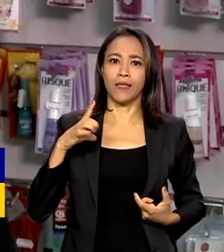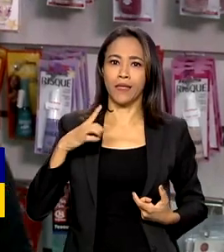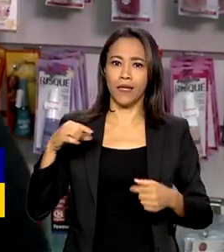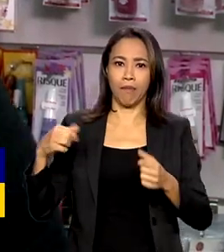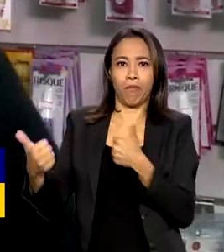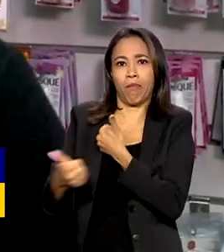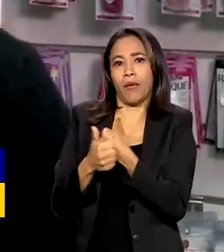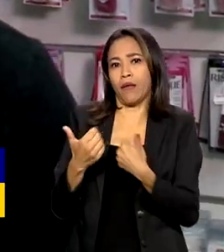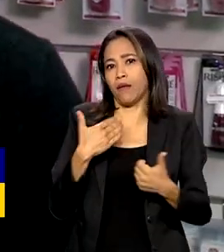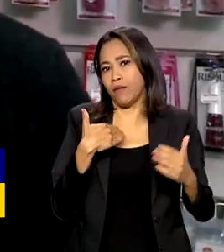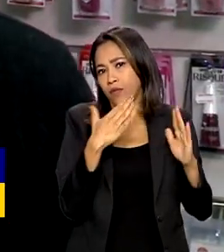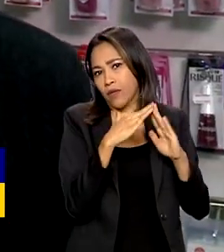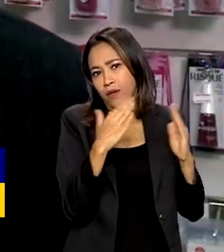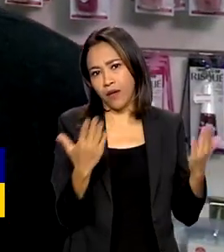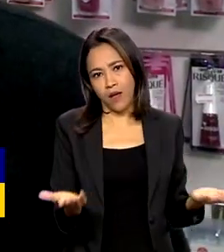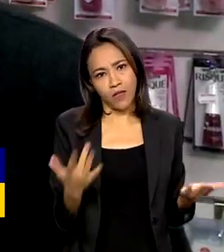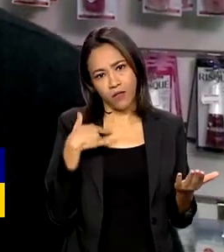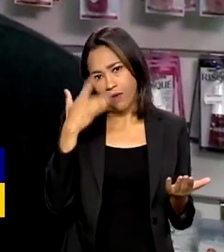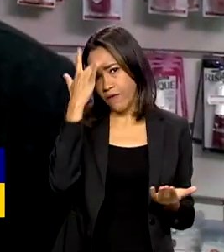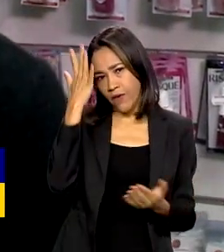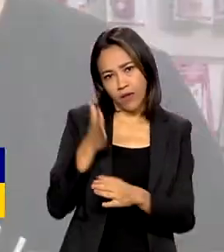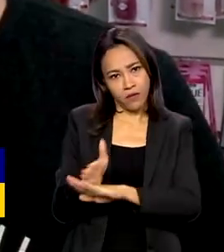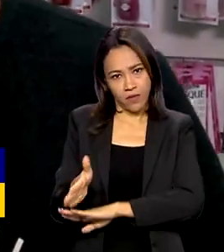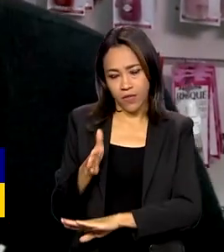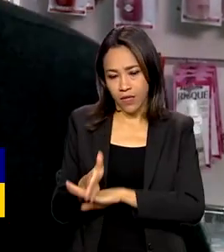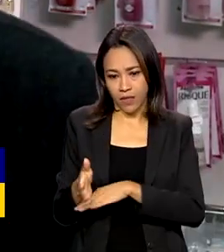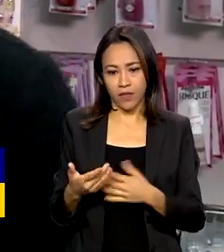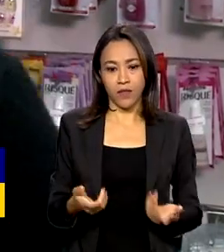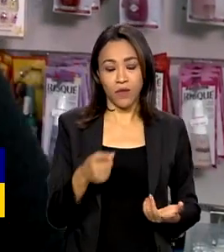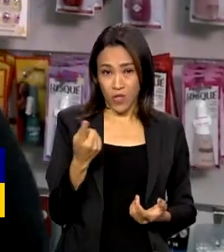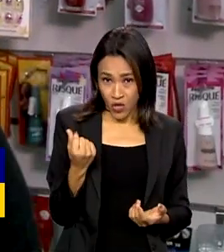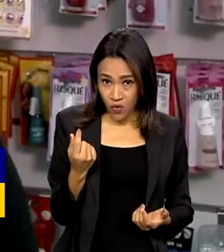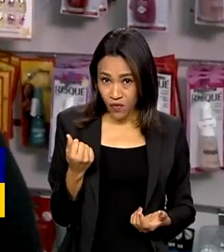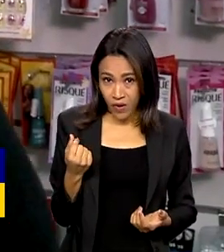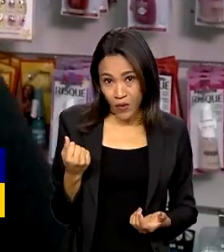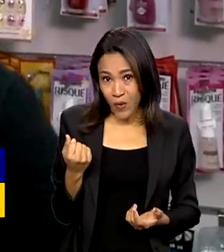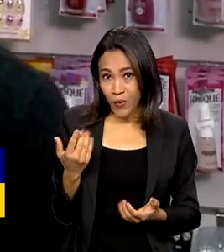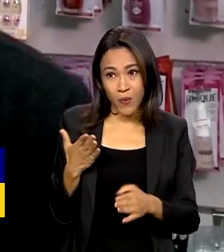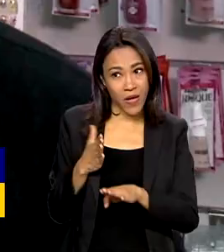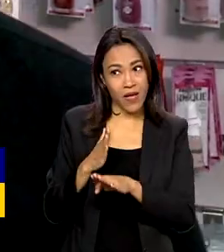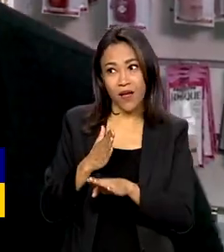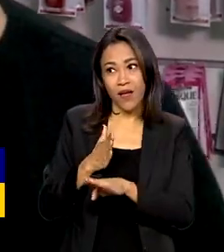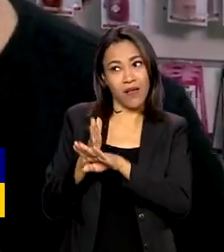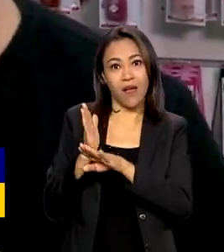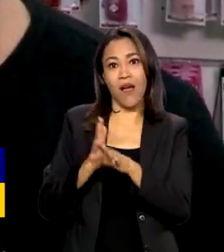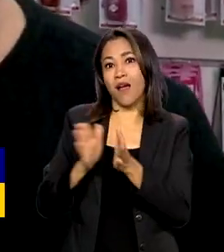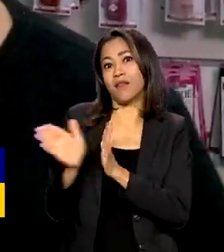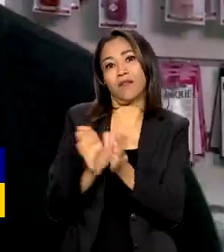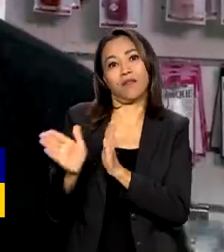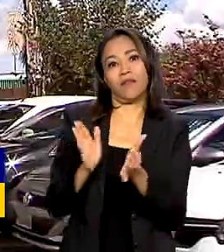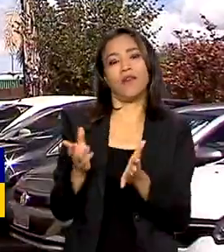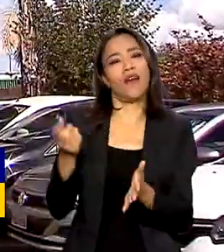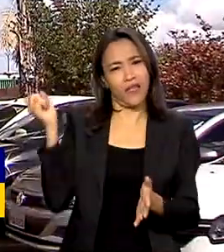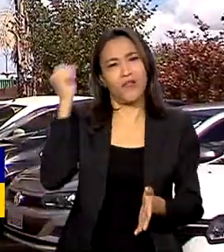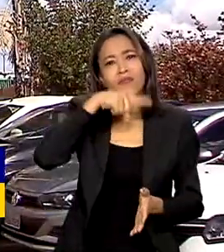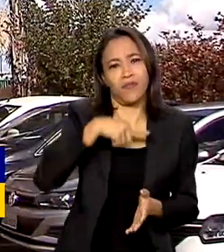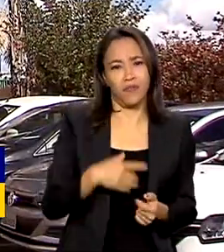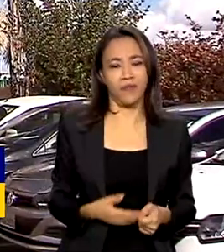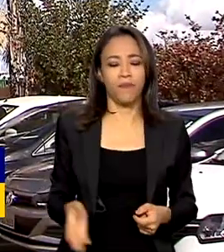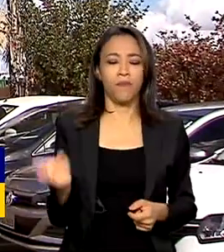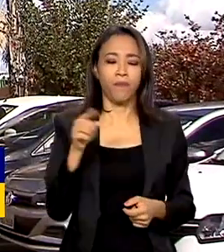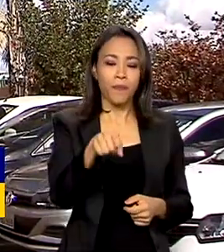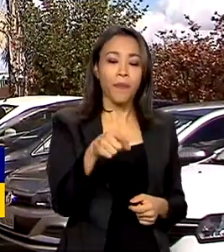então é tão tão fácil é o acesso assim talvez também não é muito acessível para muita gente então é complicado para